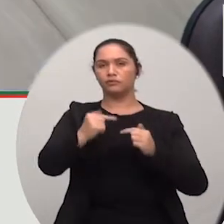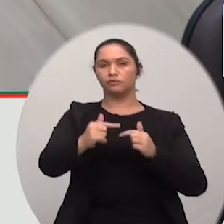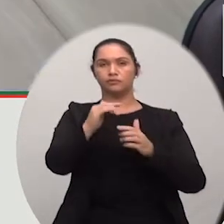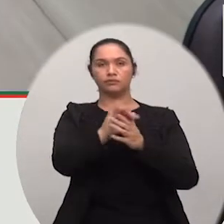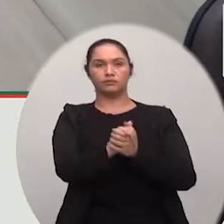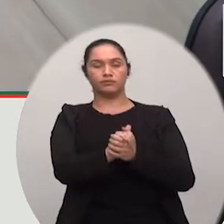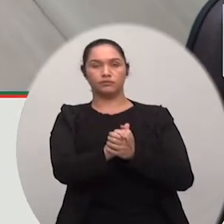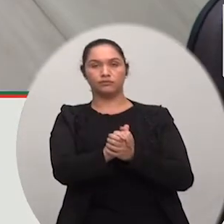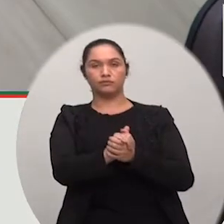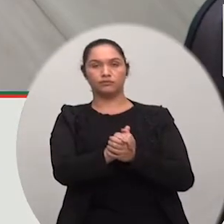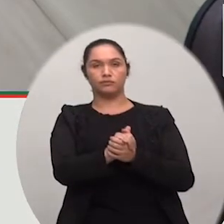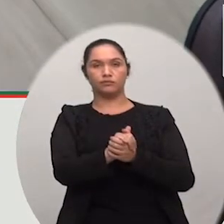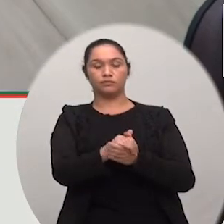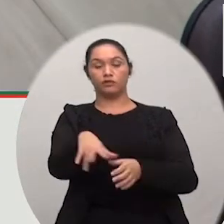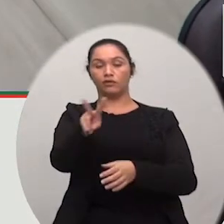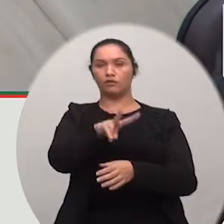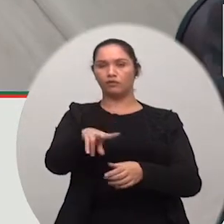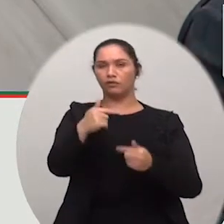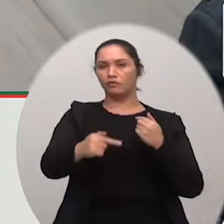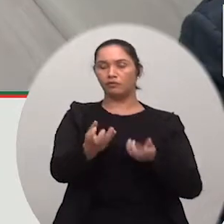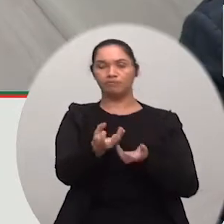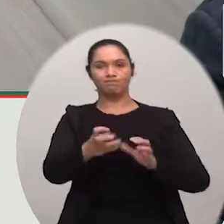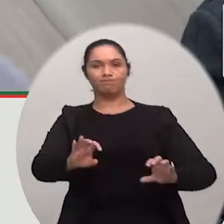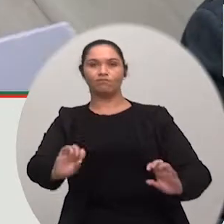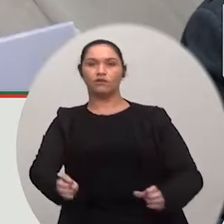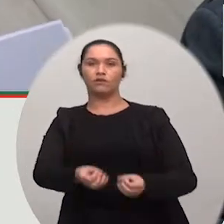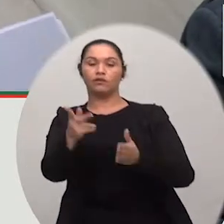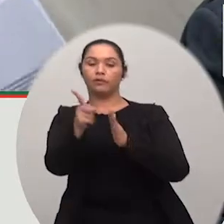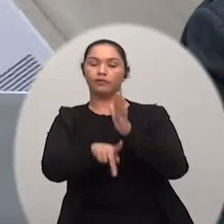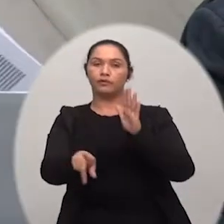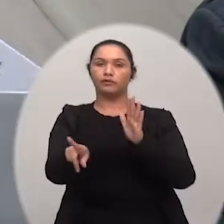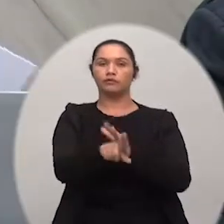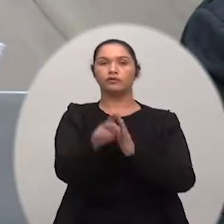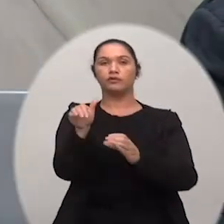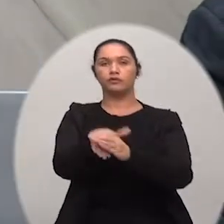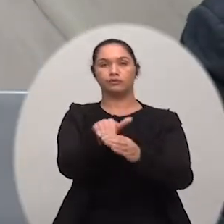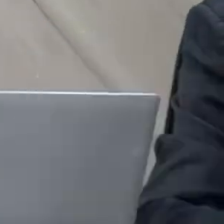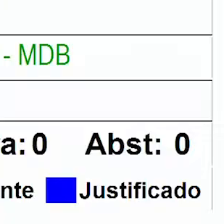projeto. Não havendo quem queira discutir, está em votação.